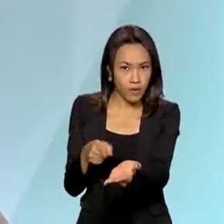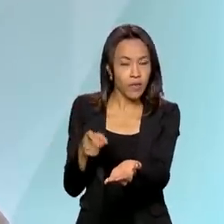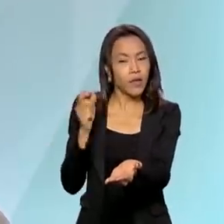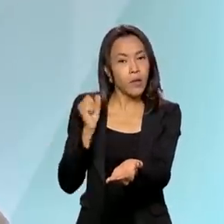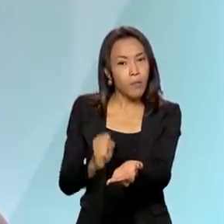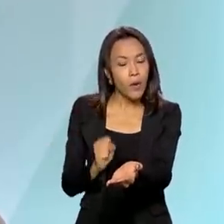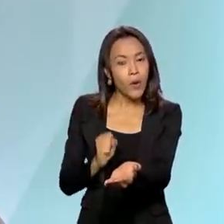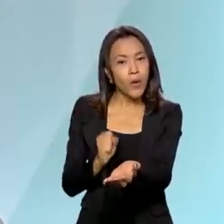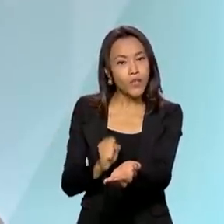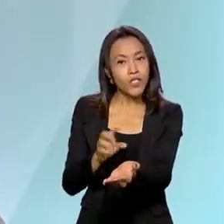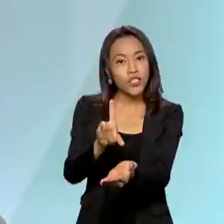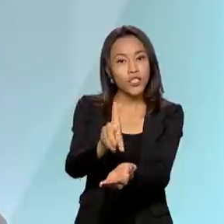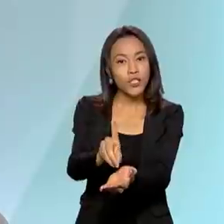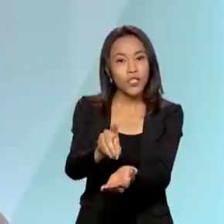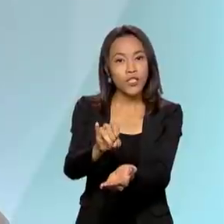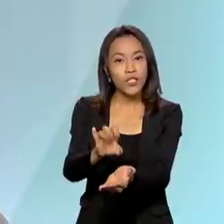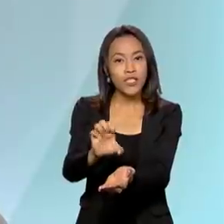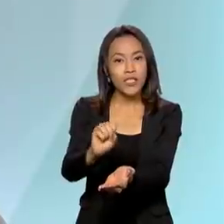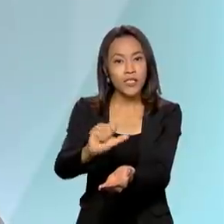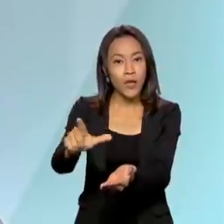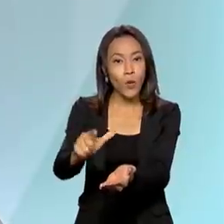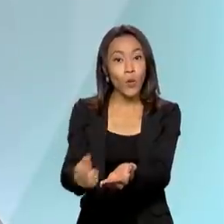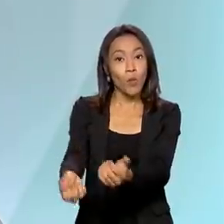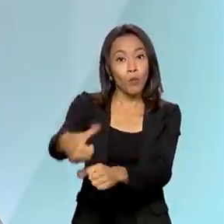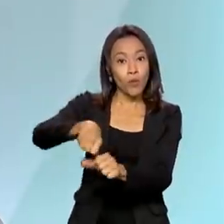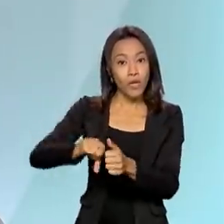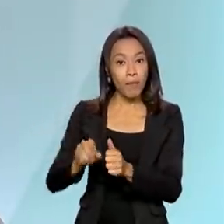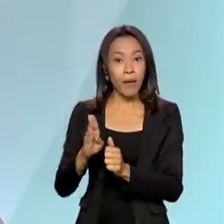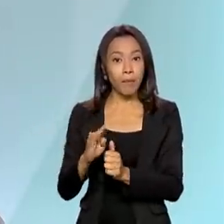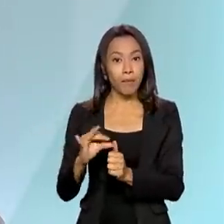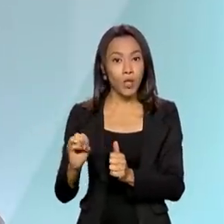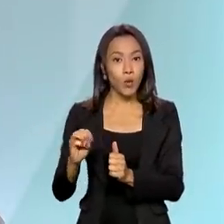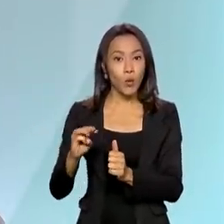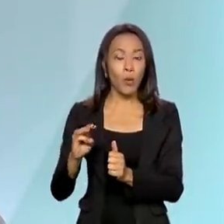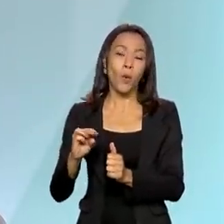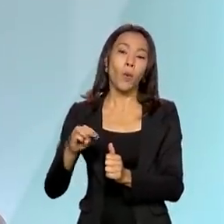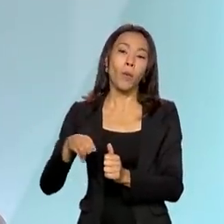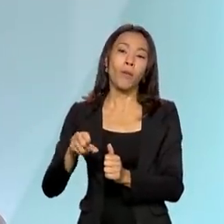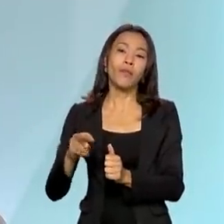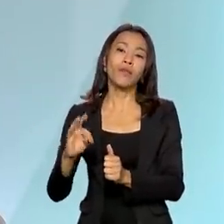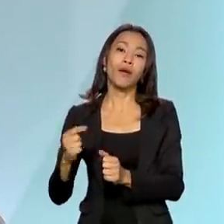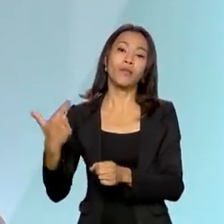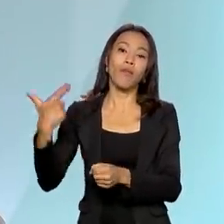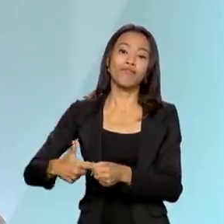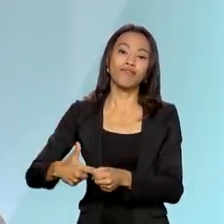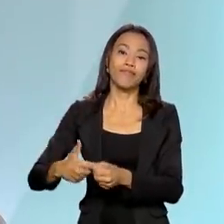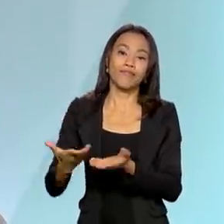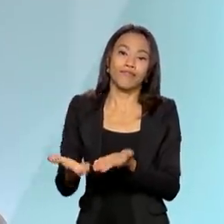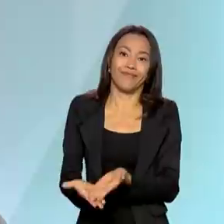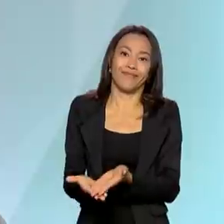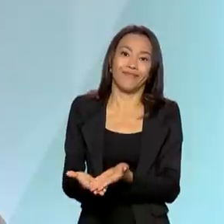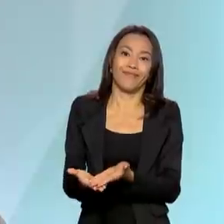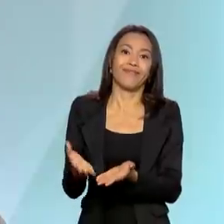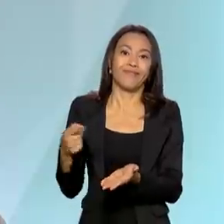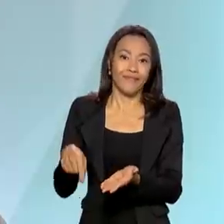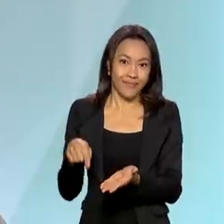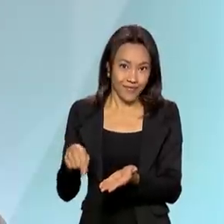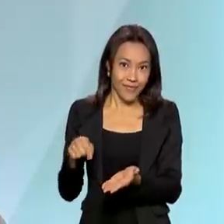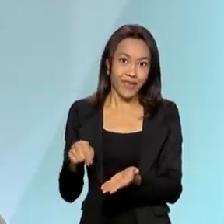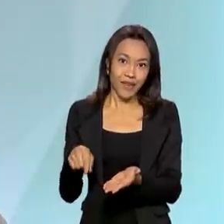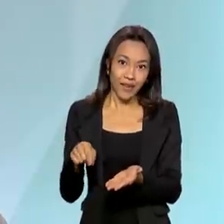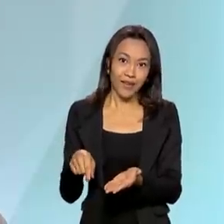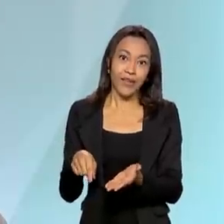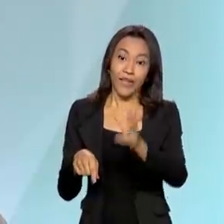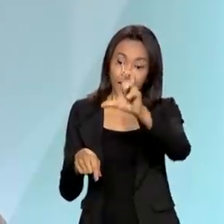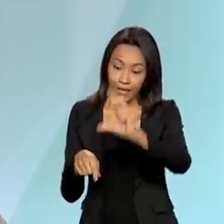alteradas de diesel para biometano. E assim você vai poder transportar, utilizando menos combustíveis fósseis